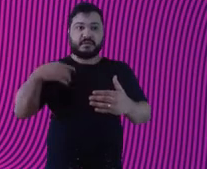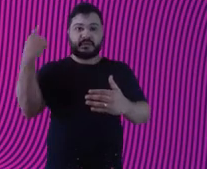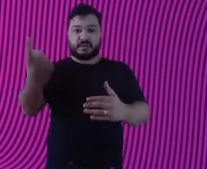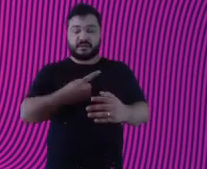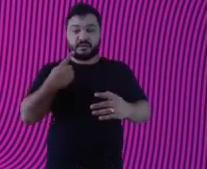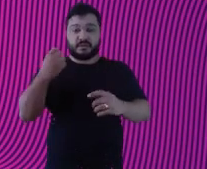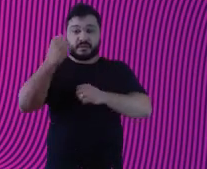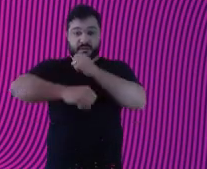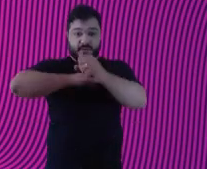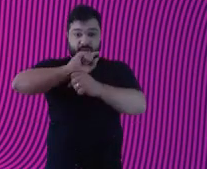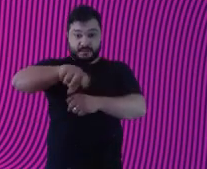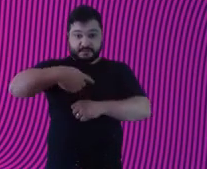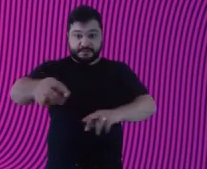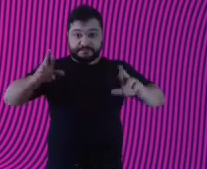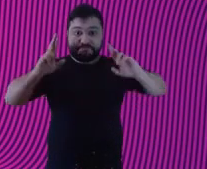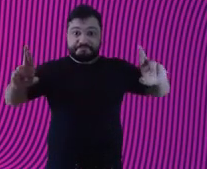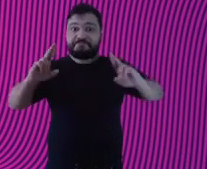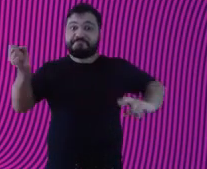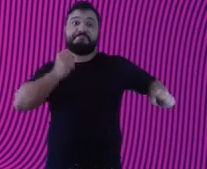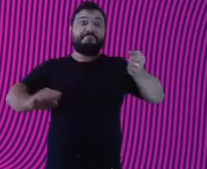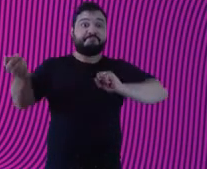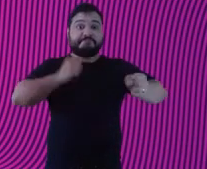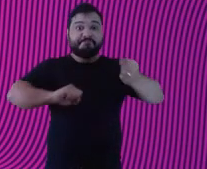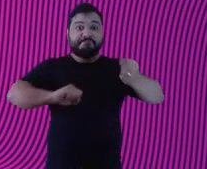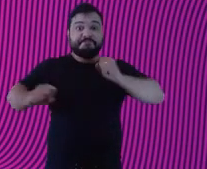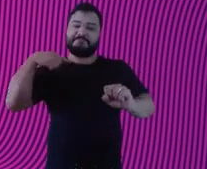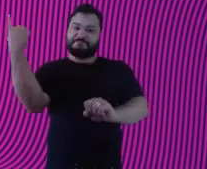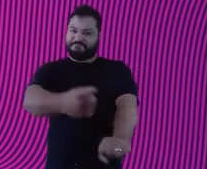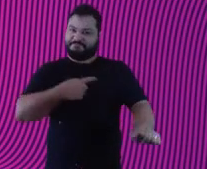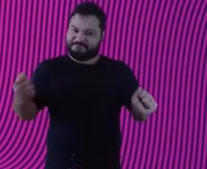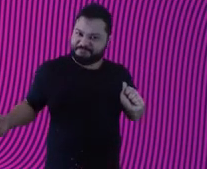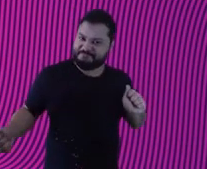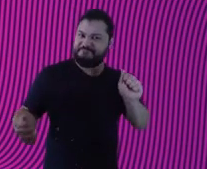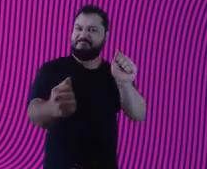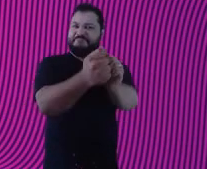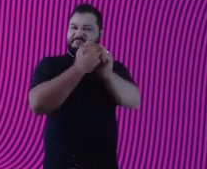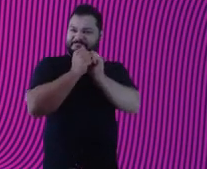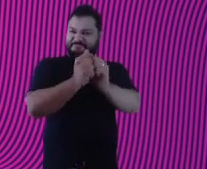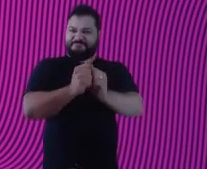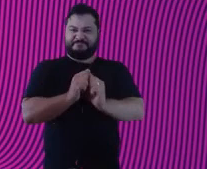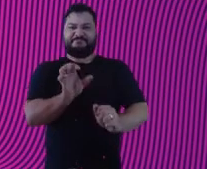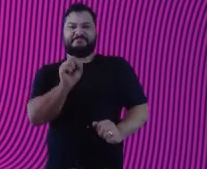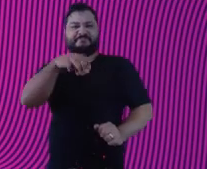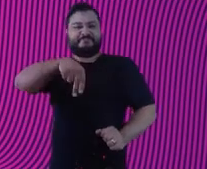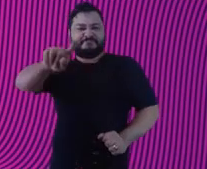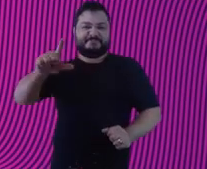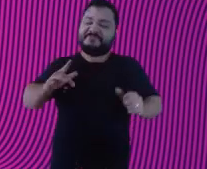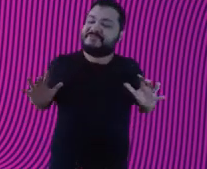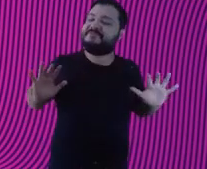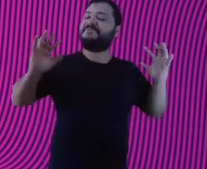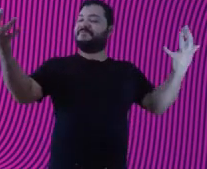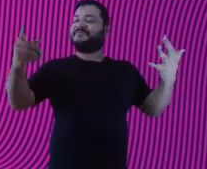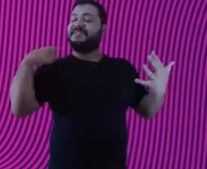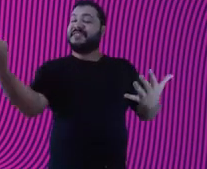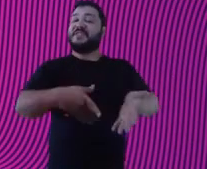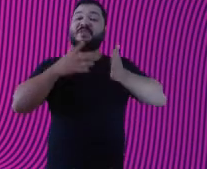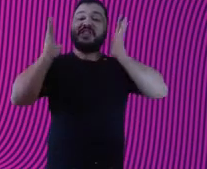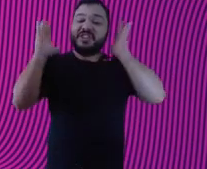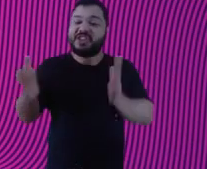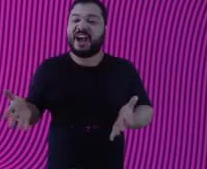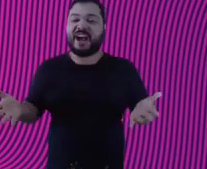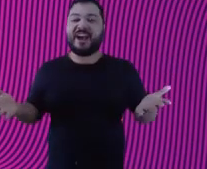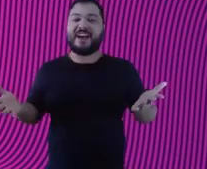que vem, esperamos ansiosamente estar todos juntos nesse summit, nos nossos eventos, né? Todo mundo já está aí com